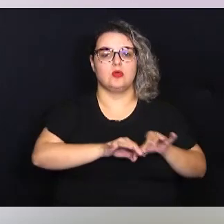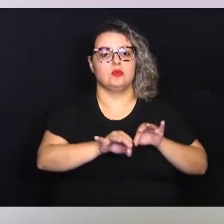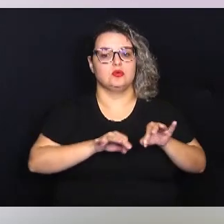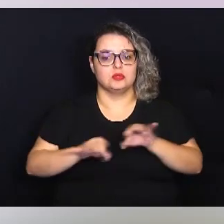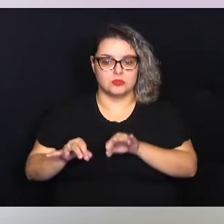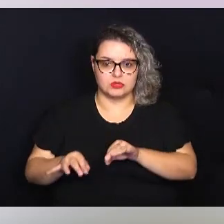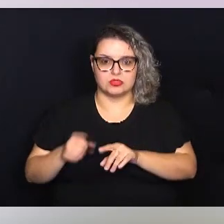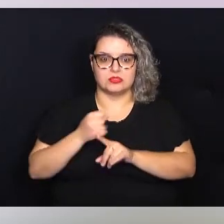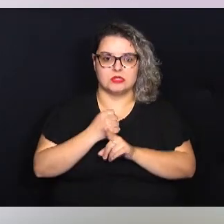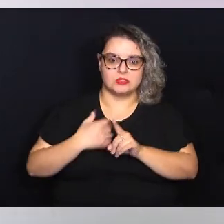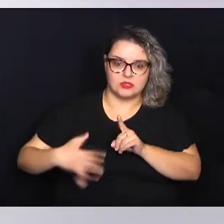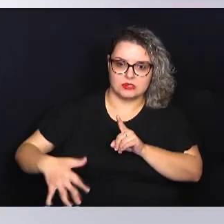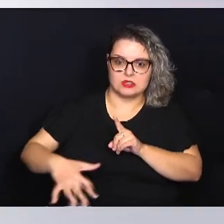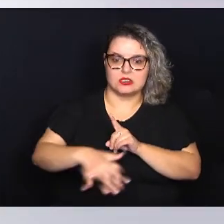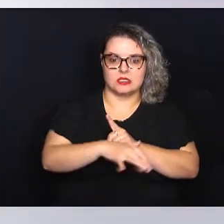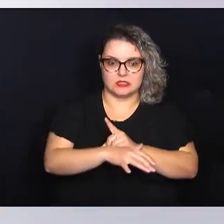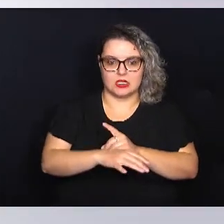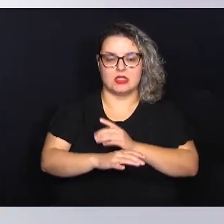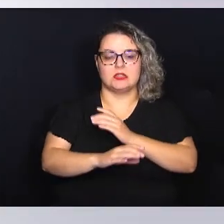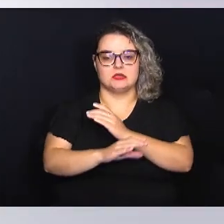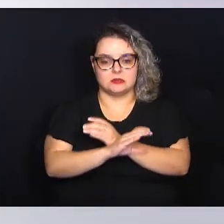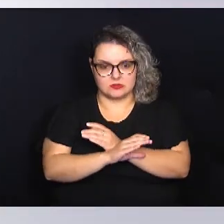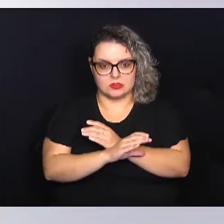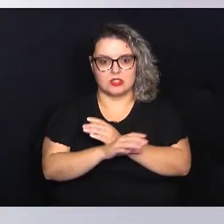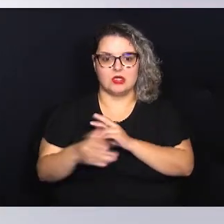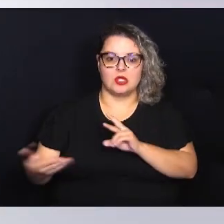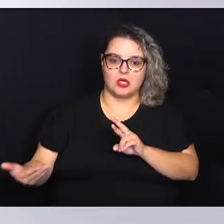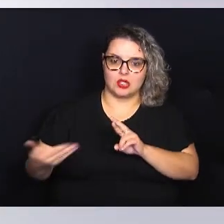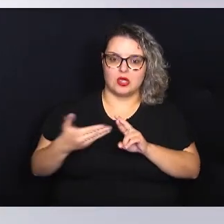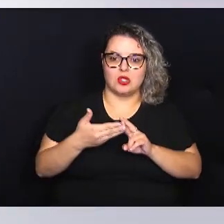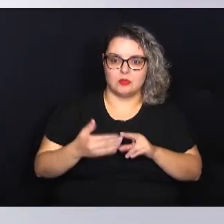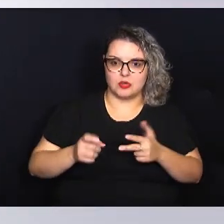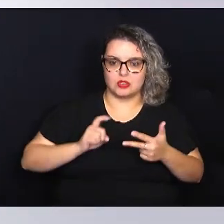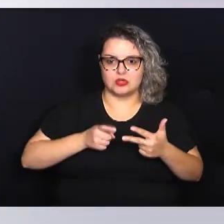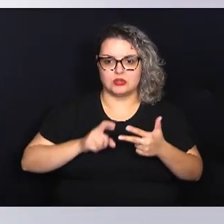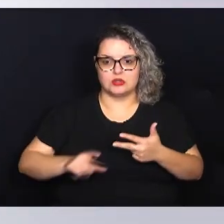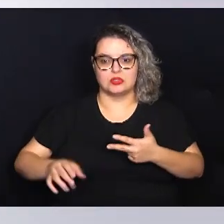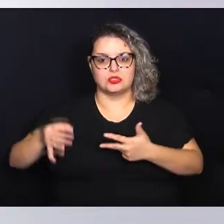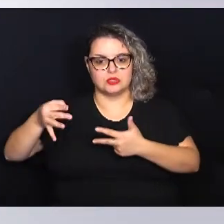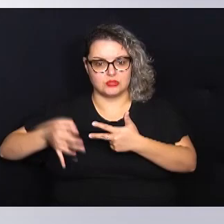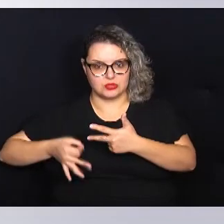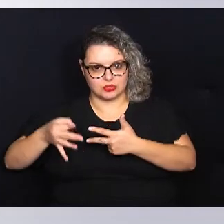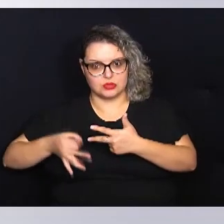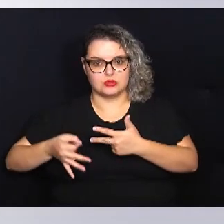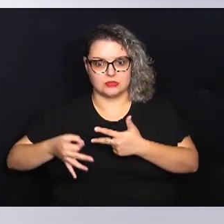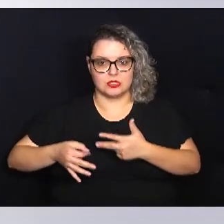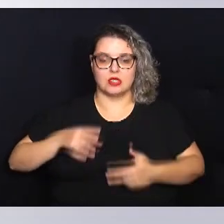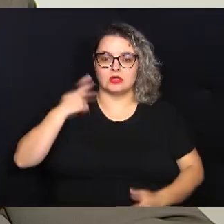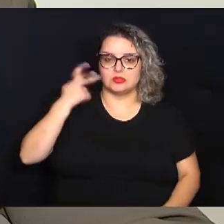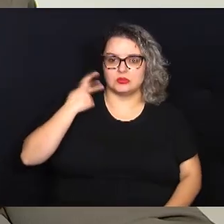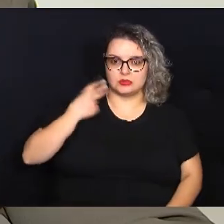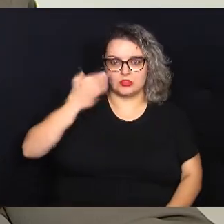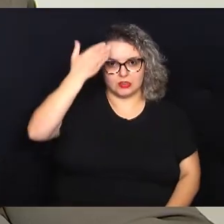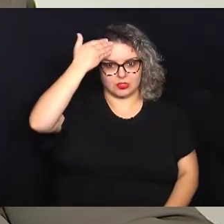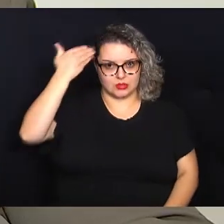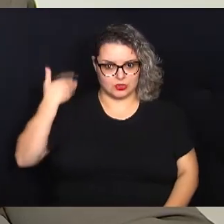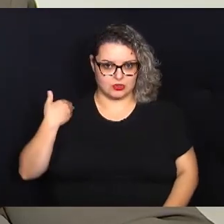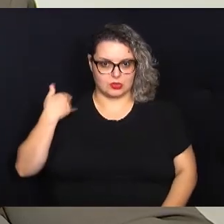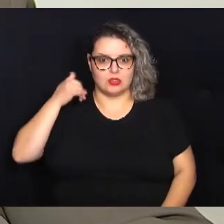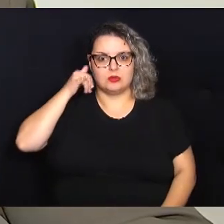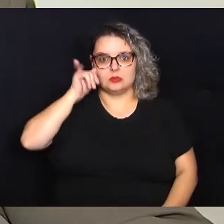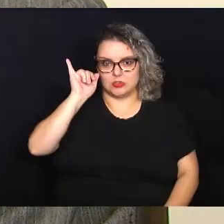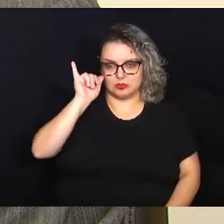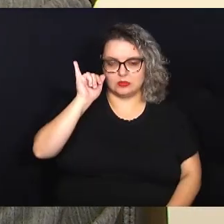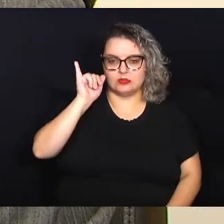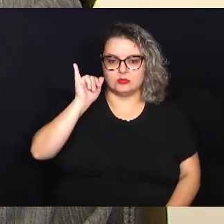especialistas, organizações da sociedade civil, representantes do Poder Executivo e Judiciário e dos vereadores